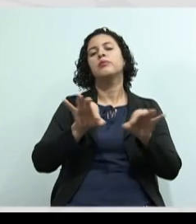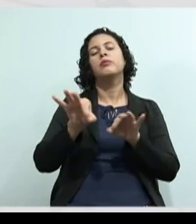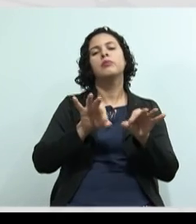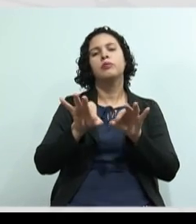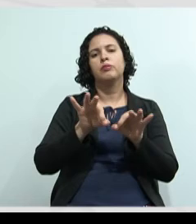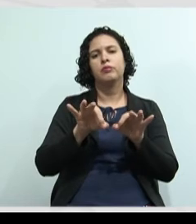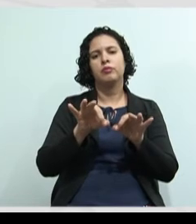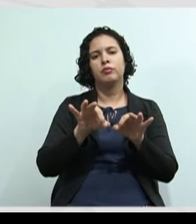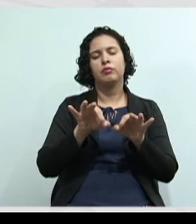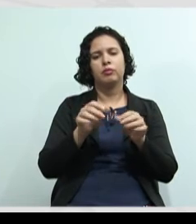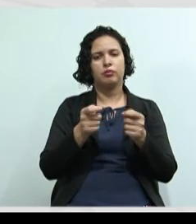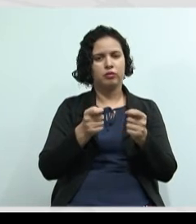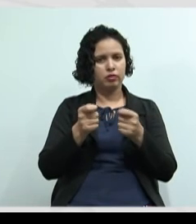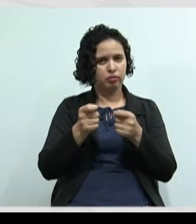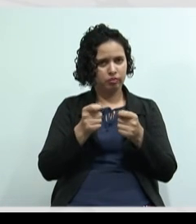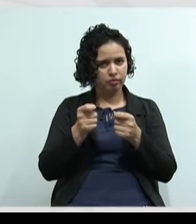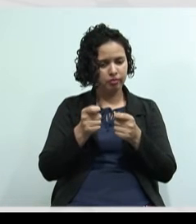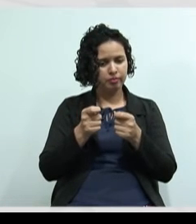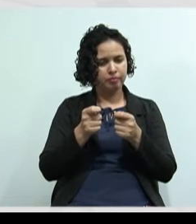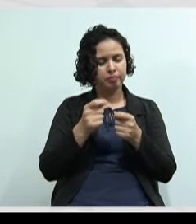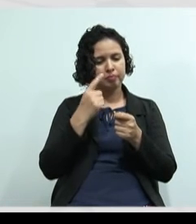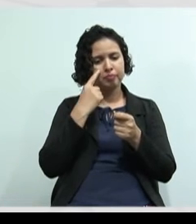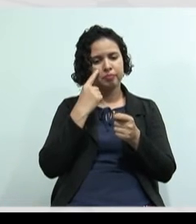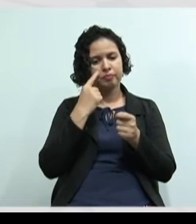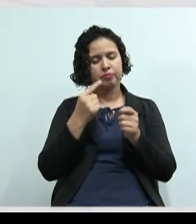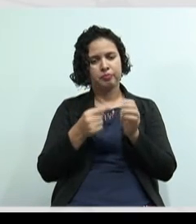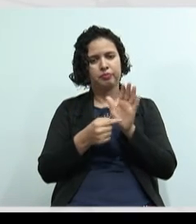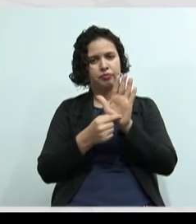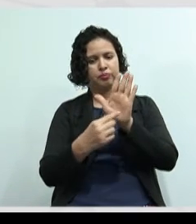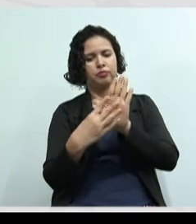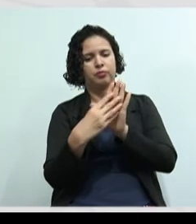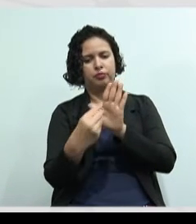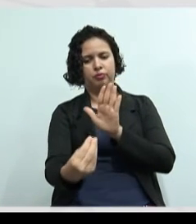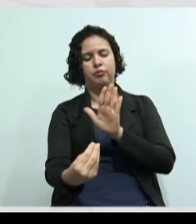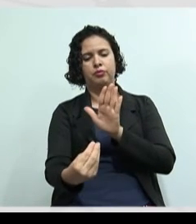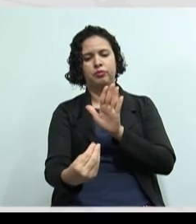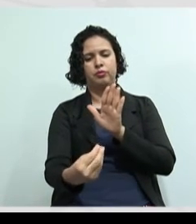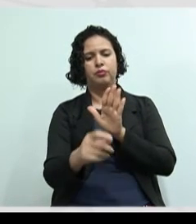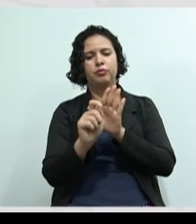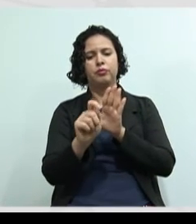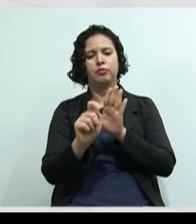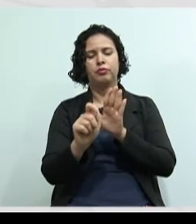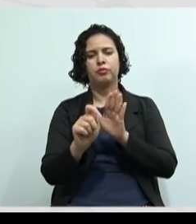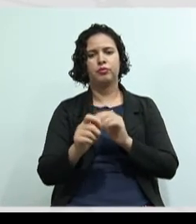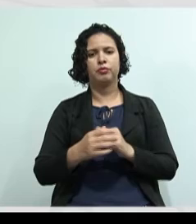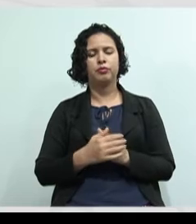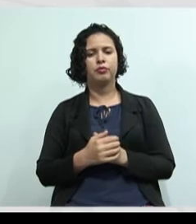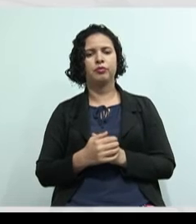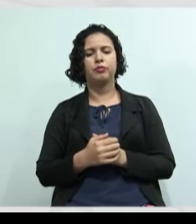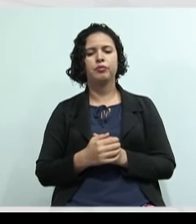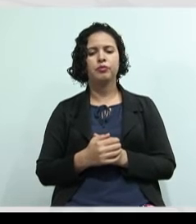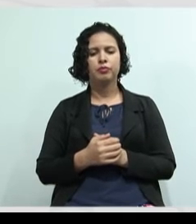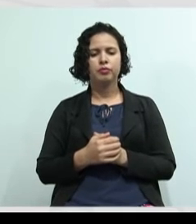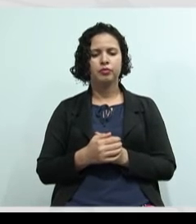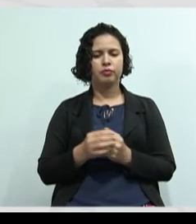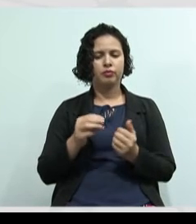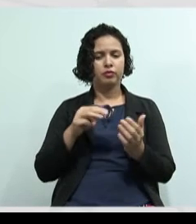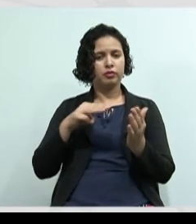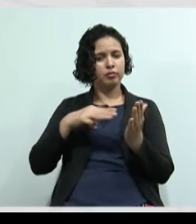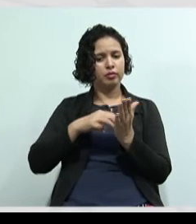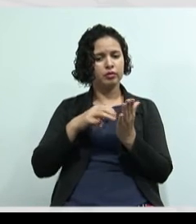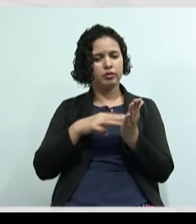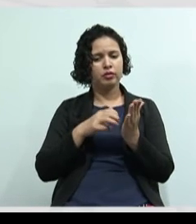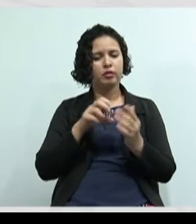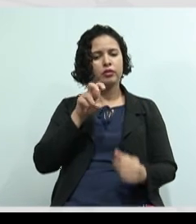de contingência. E aí eu trouxe para você um dos modelos de plano de ação, que é a metodologia